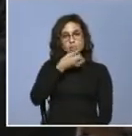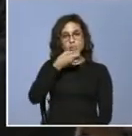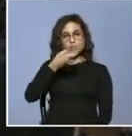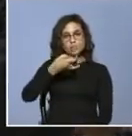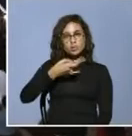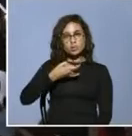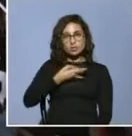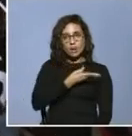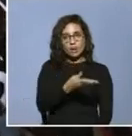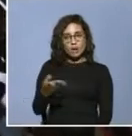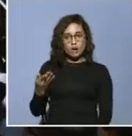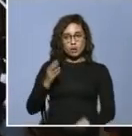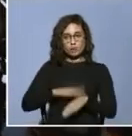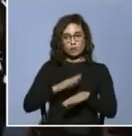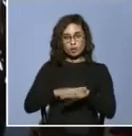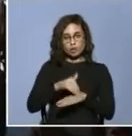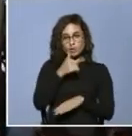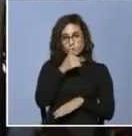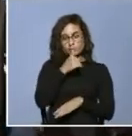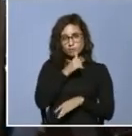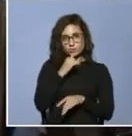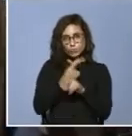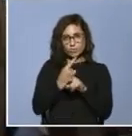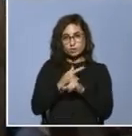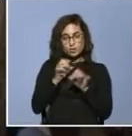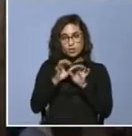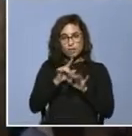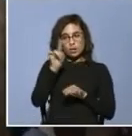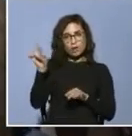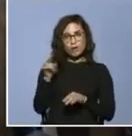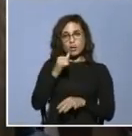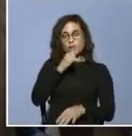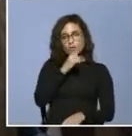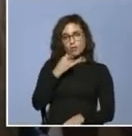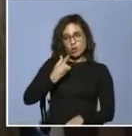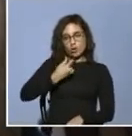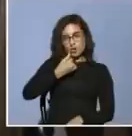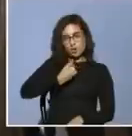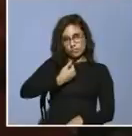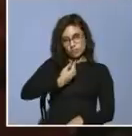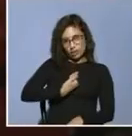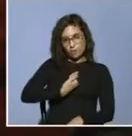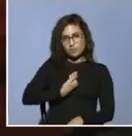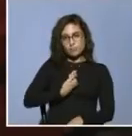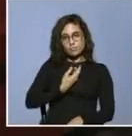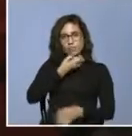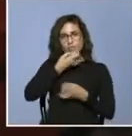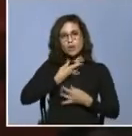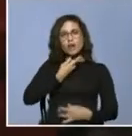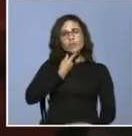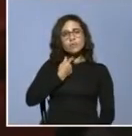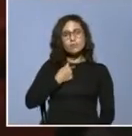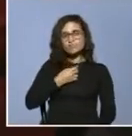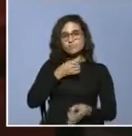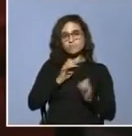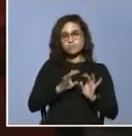as nossas ofensas, assim como nós perdoamos a quem nos tem ofendido. E não nos deixeis cair em